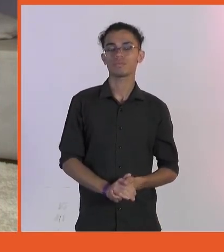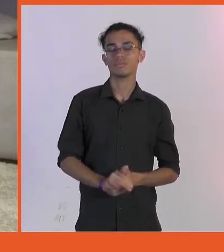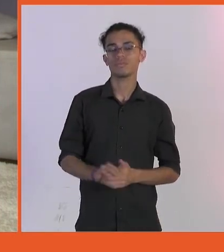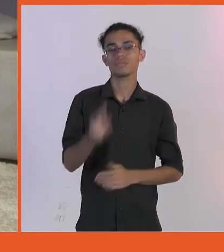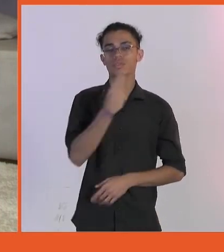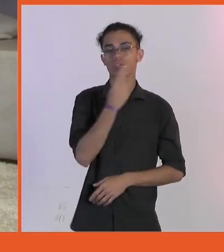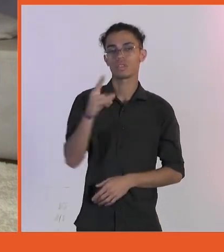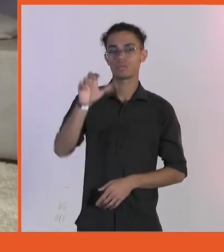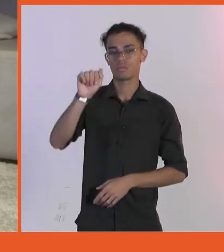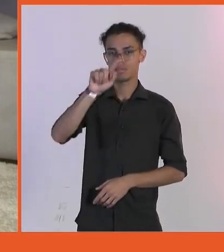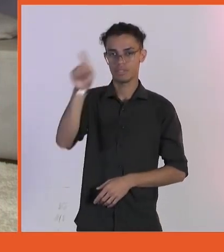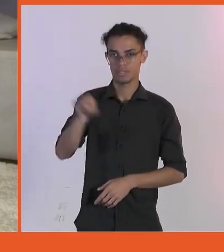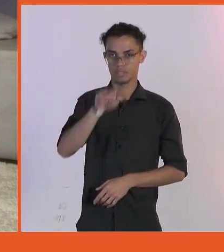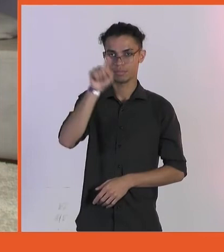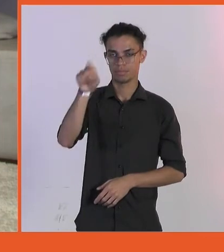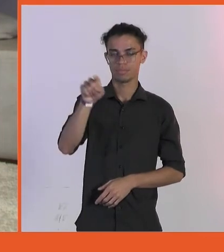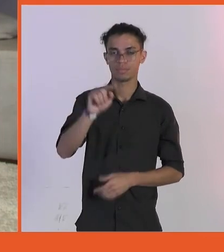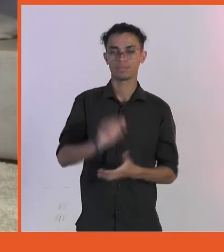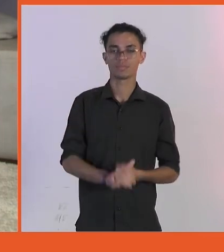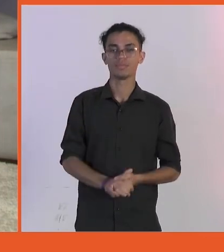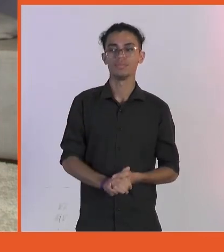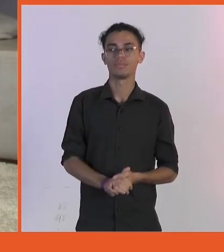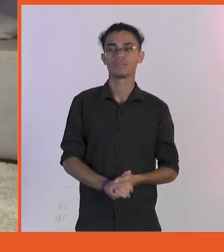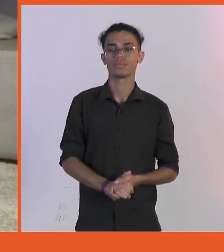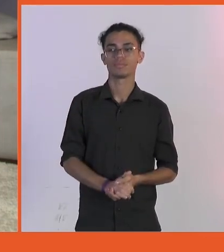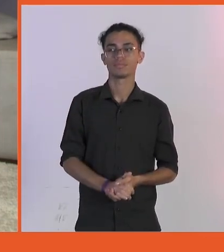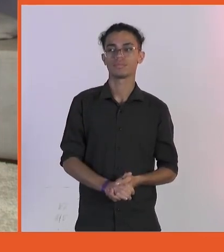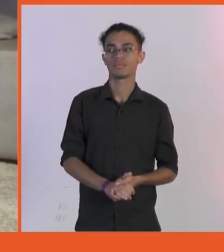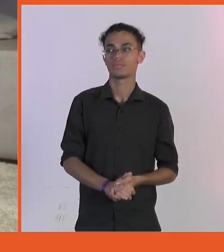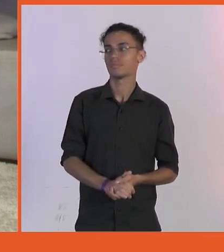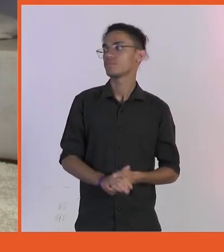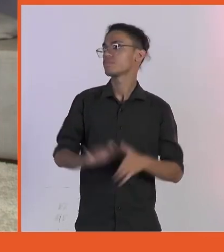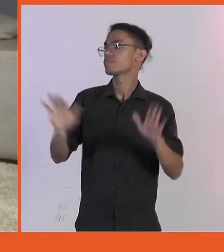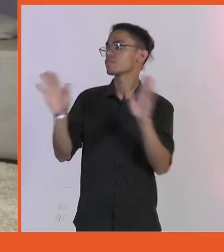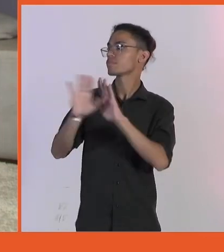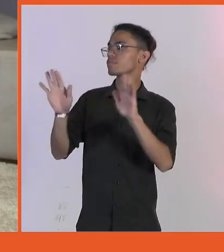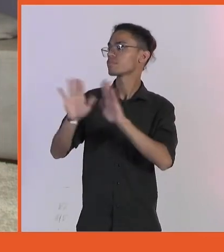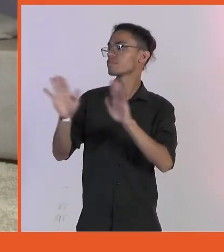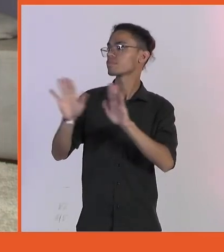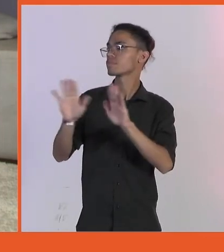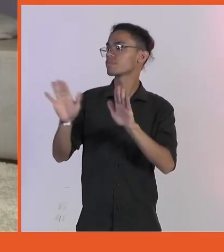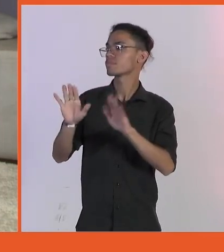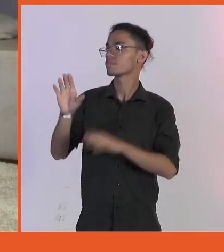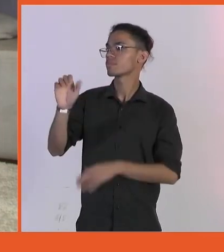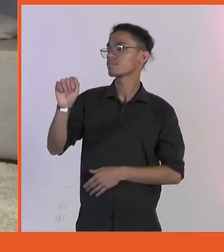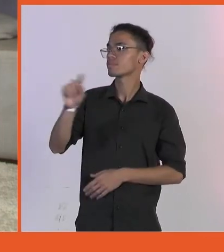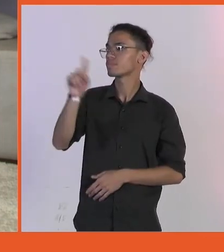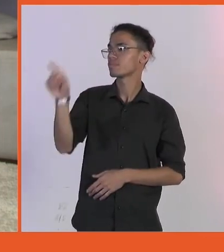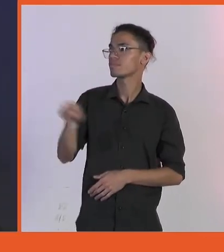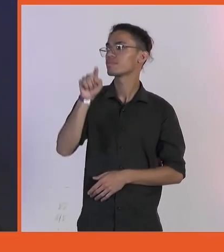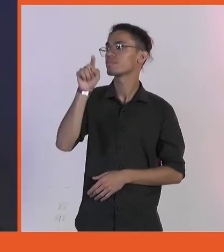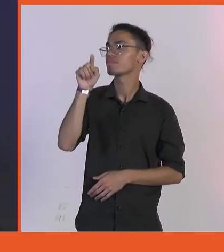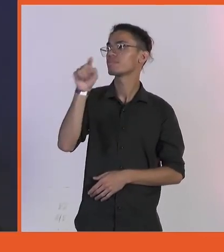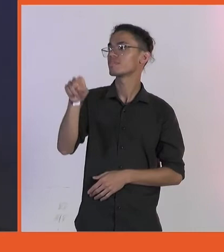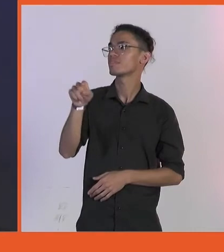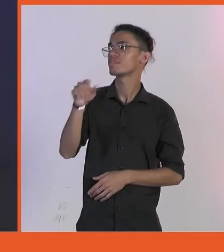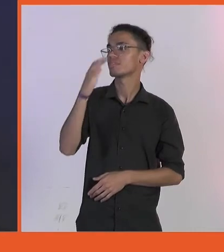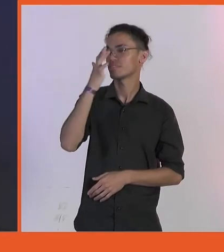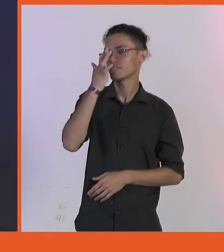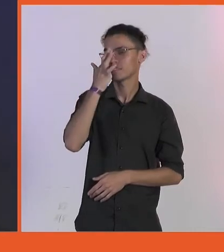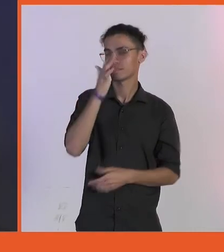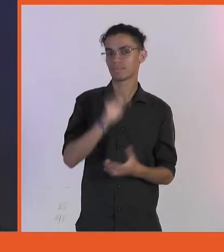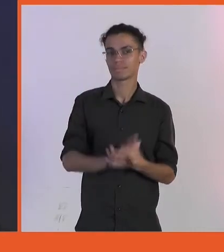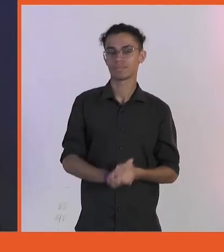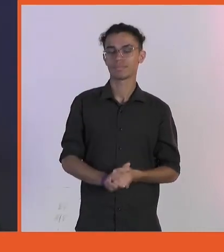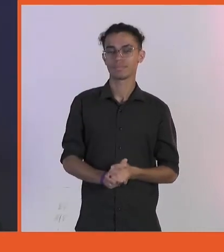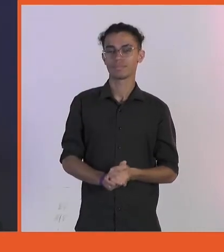nome, seu arroba e fazer a pergunta. Pode ficar aqui, senão você não aparece. Oi, gente. Divulga o arroba, amiga. Eu sou o Rassi, com 2 Es, Rassegal